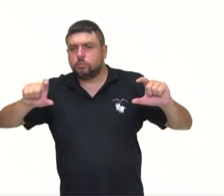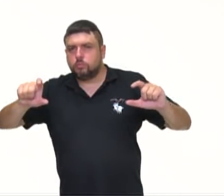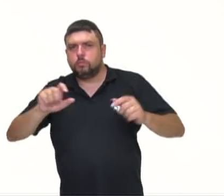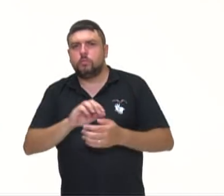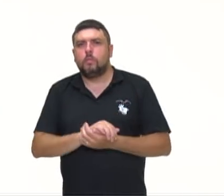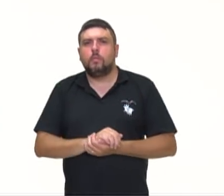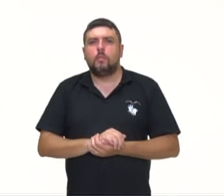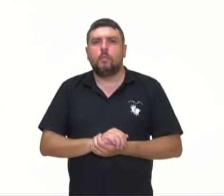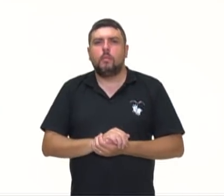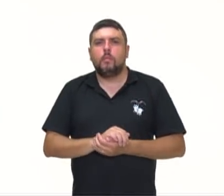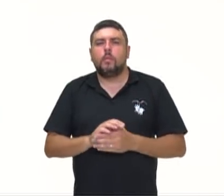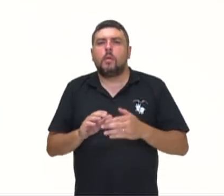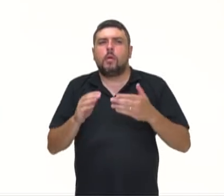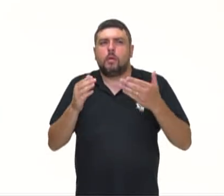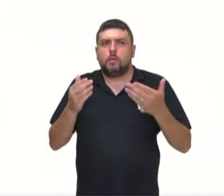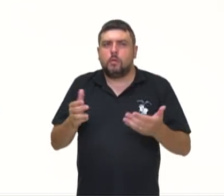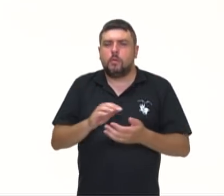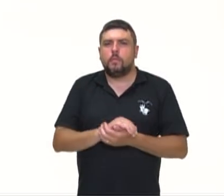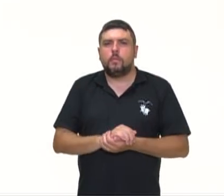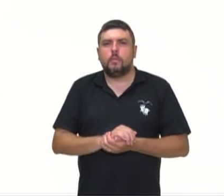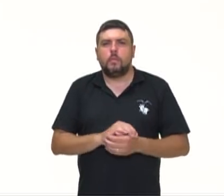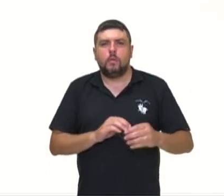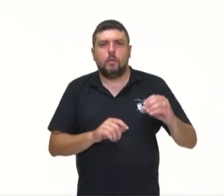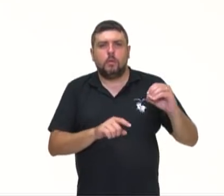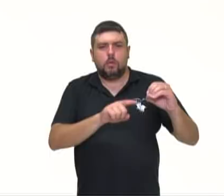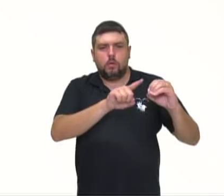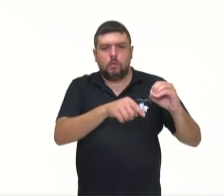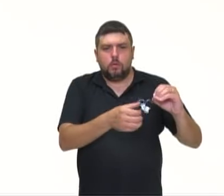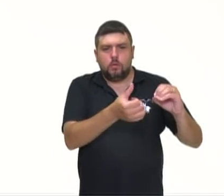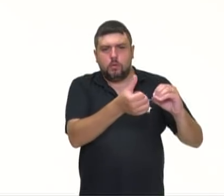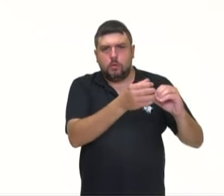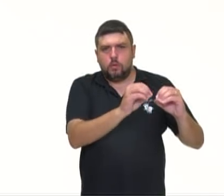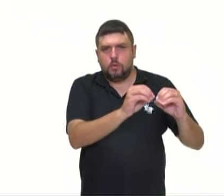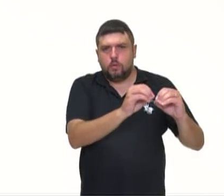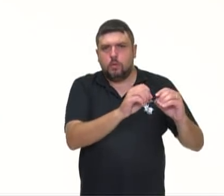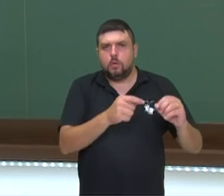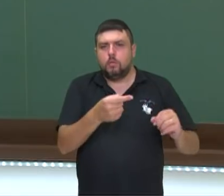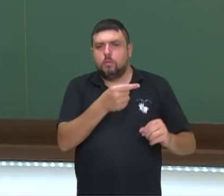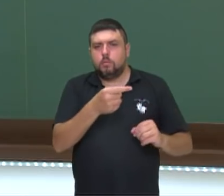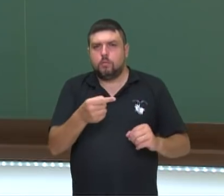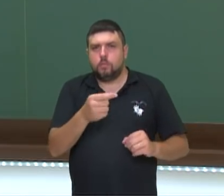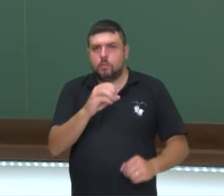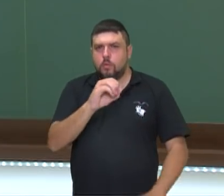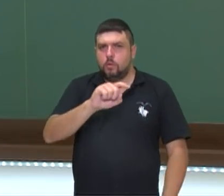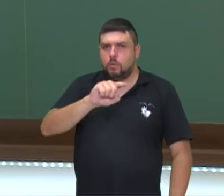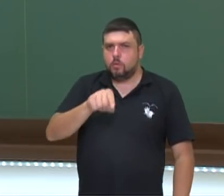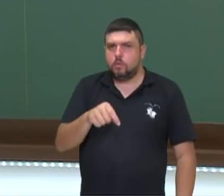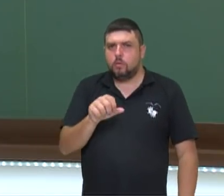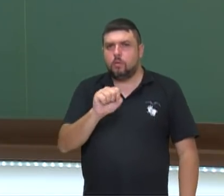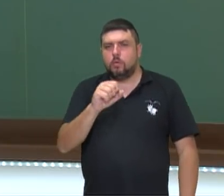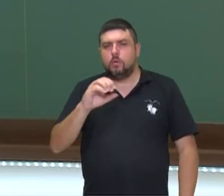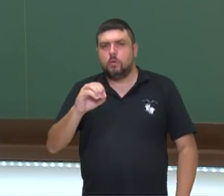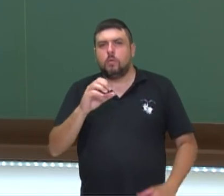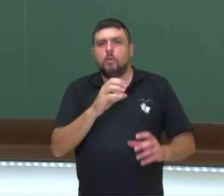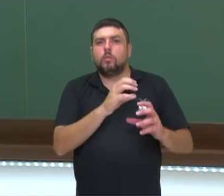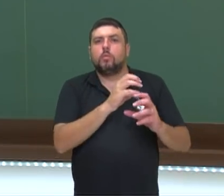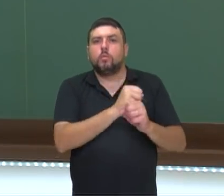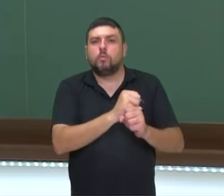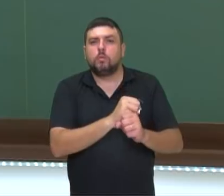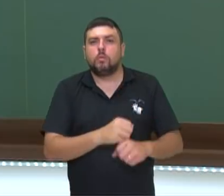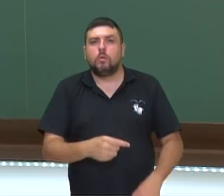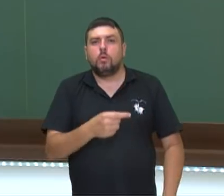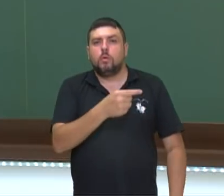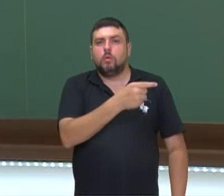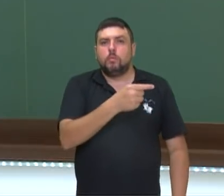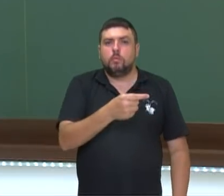fácil. Então, portanto, 60 centésimos menos 80 centésimos deu menos 20 centésimos